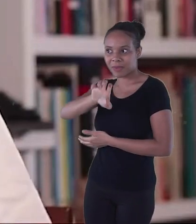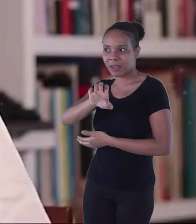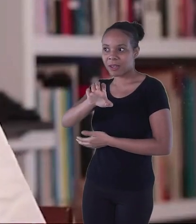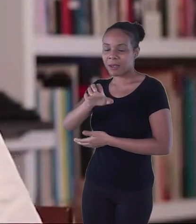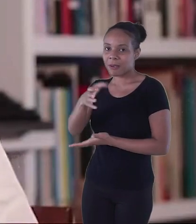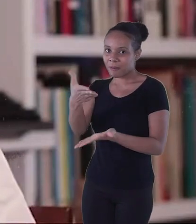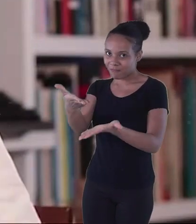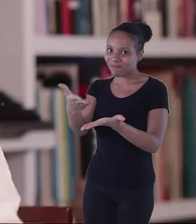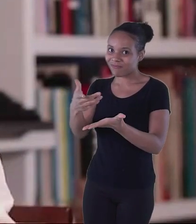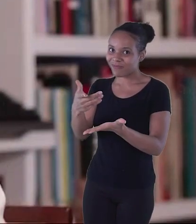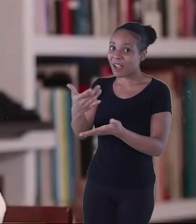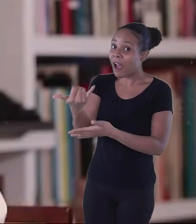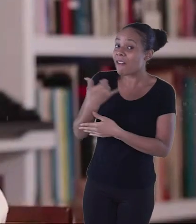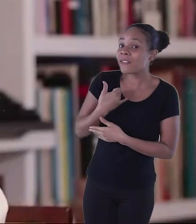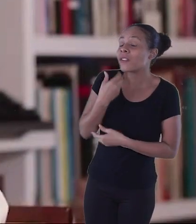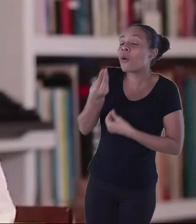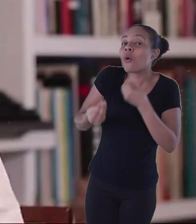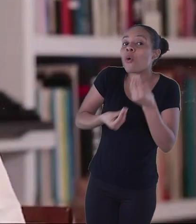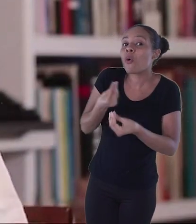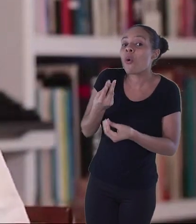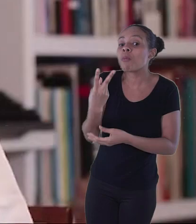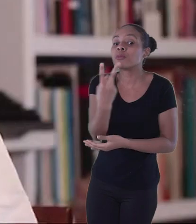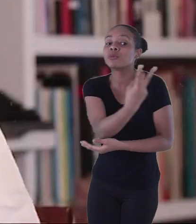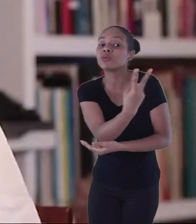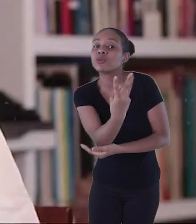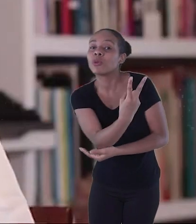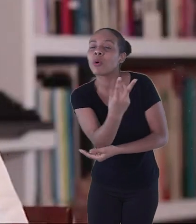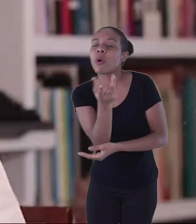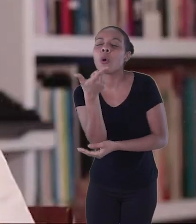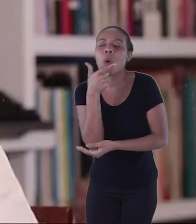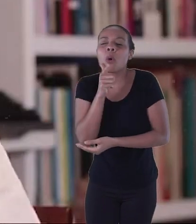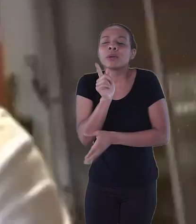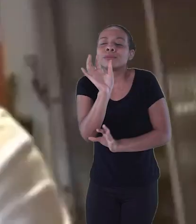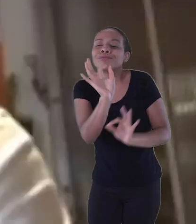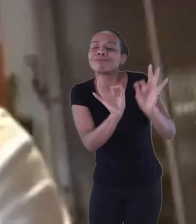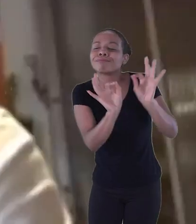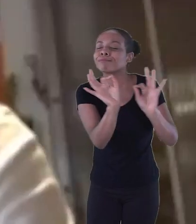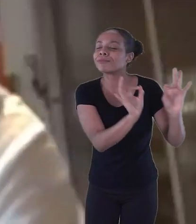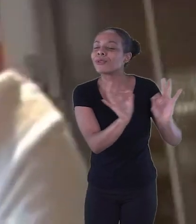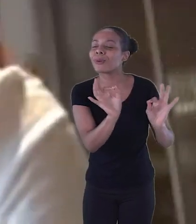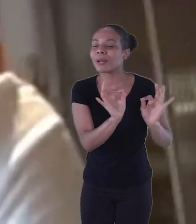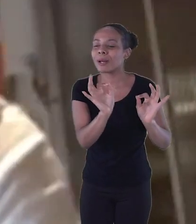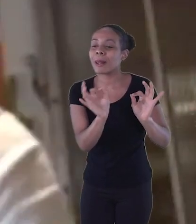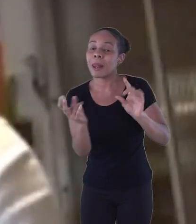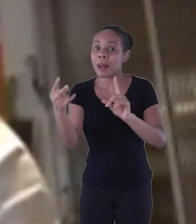conseguiu organizar esses dois cérebros complicados do ponto de vista visual.